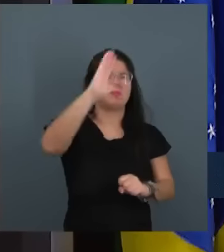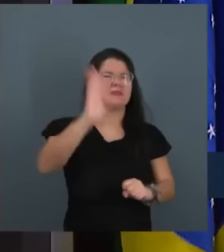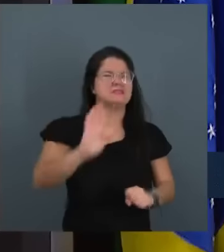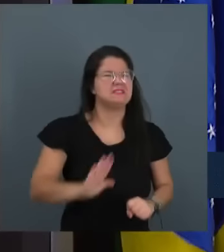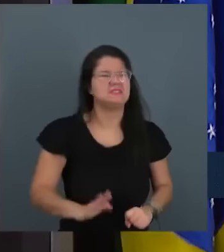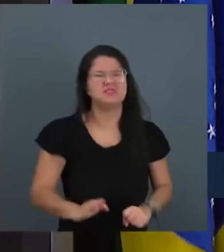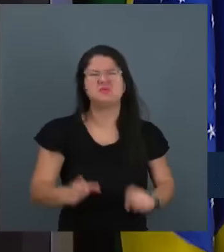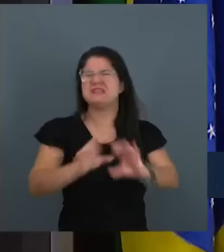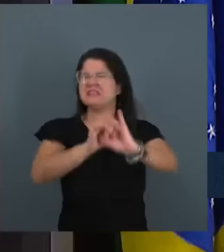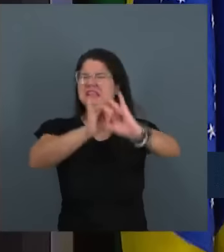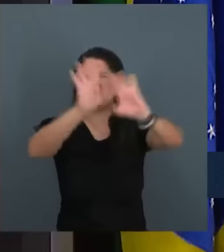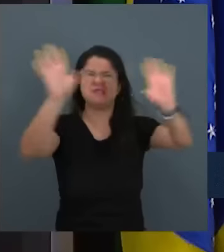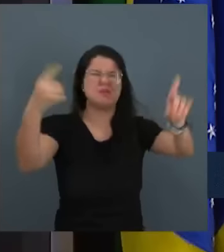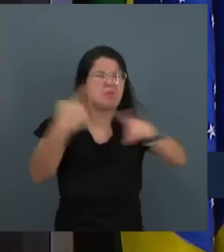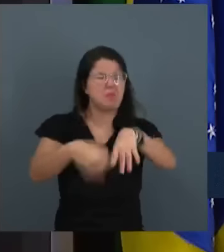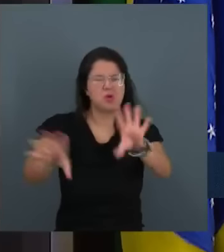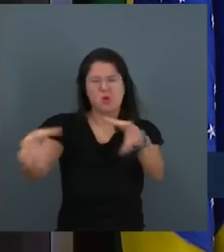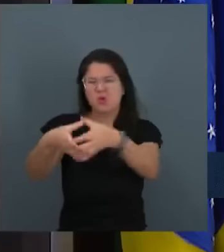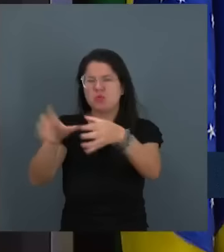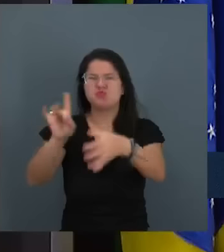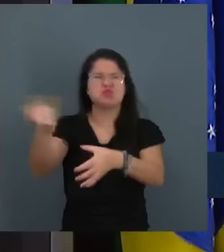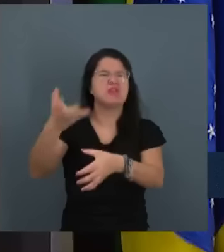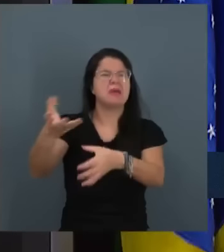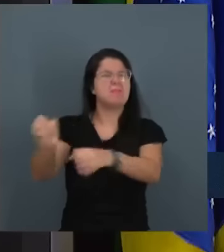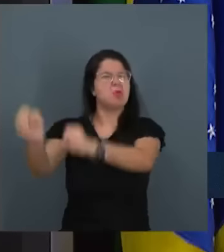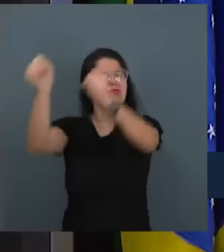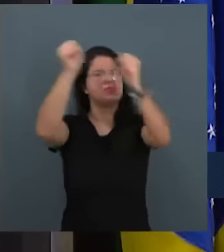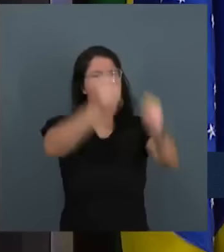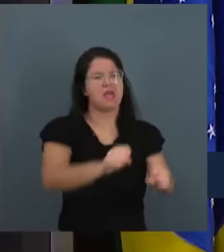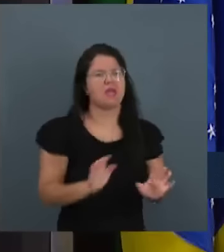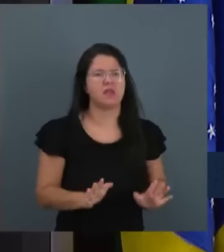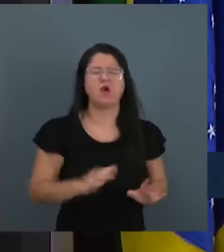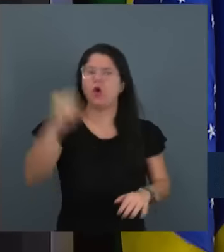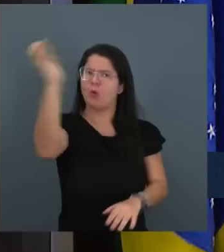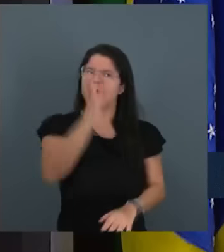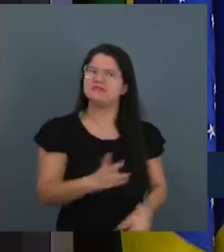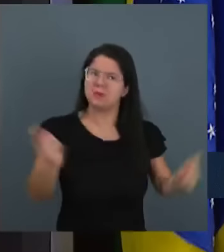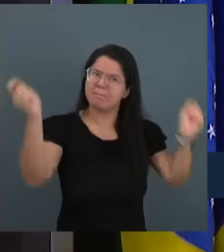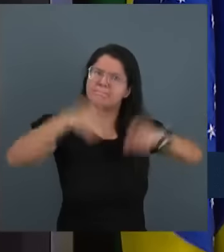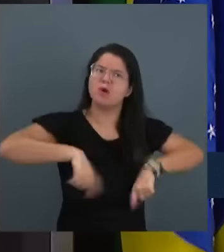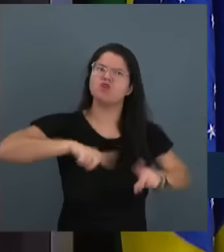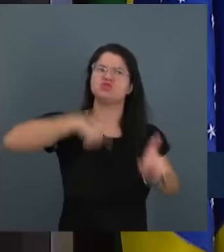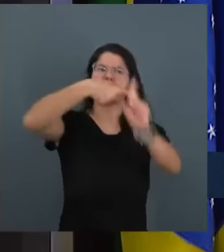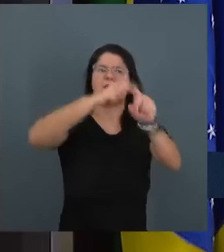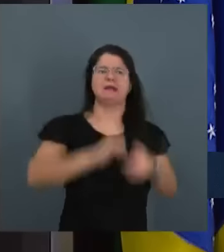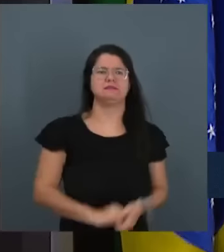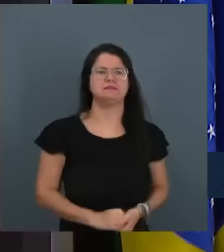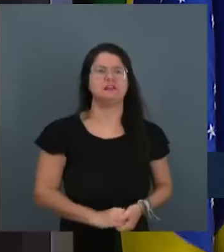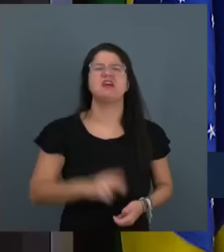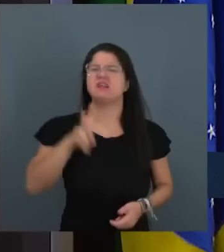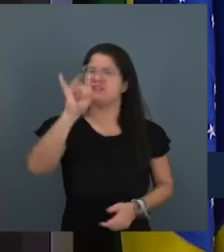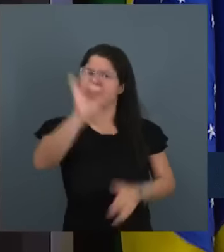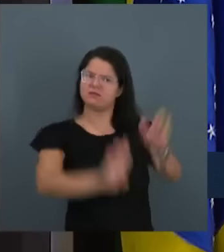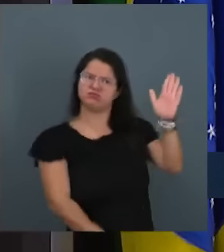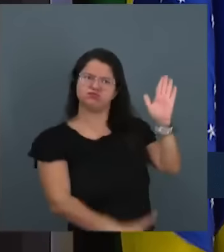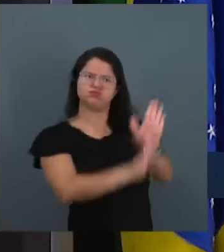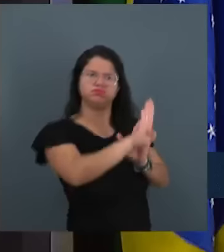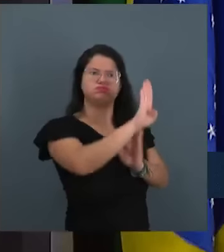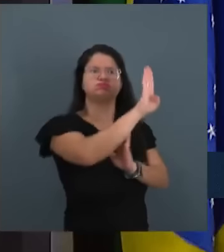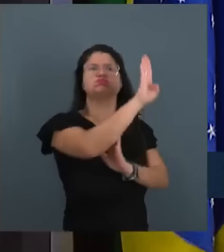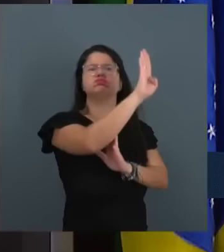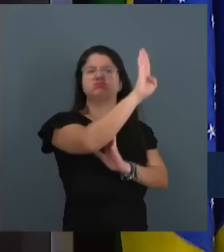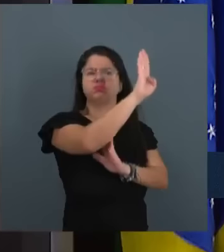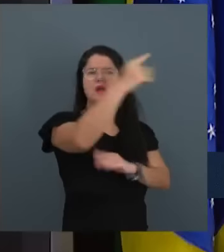atraso, dessa turma que só quer poder pelo poder. O Brasil pode muito mais e vai chegar no topo do mundo a partir